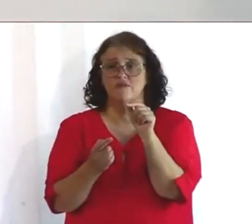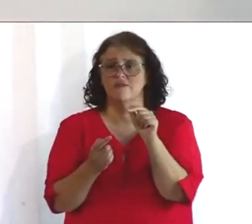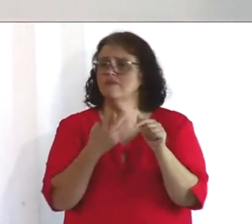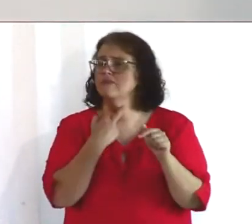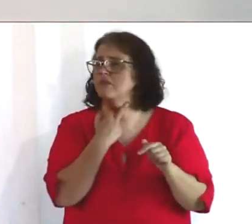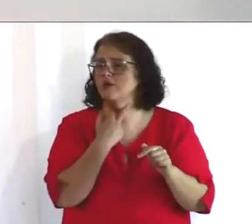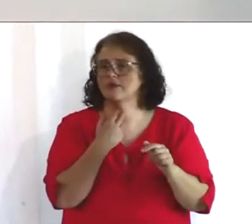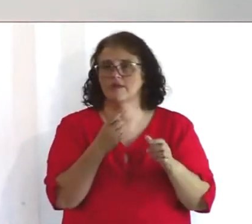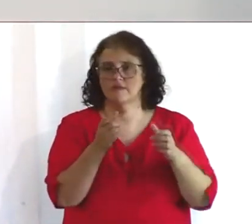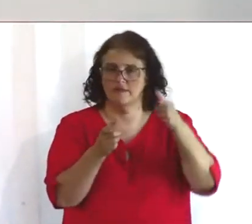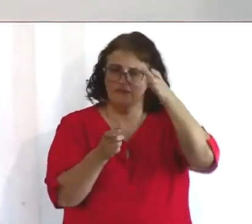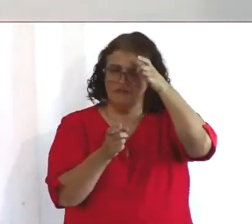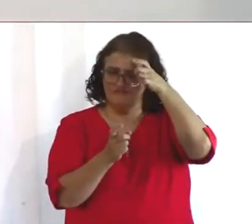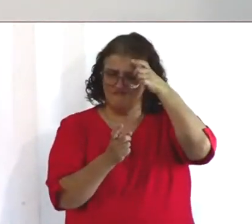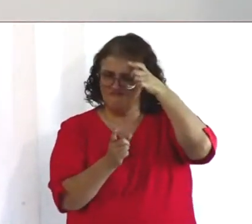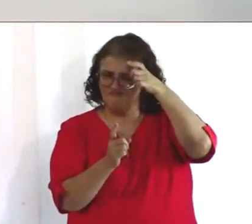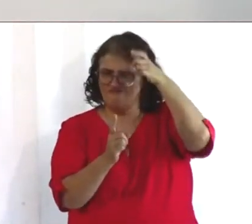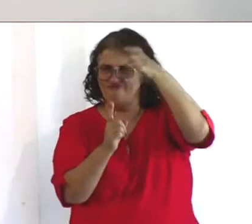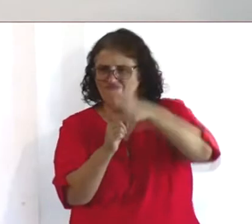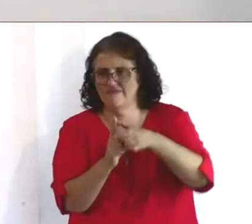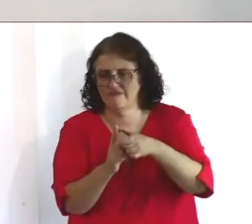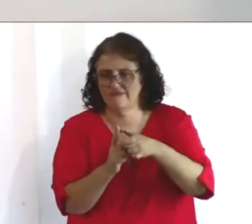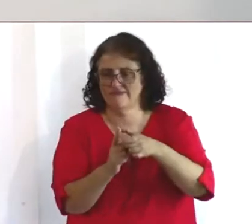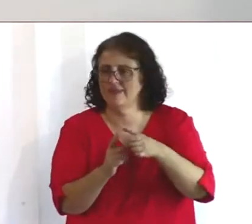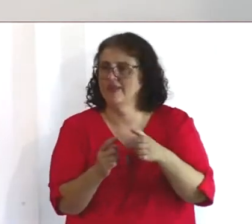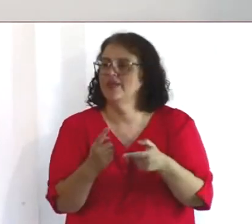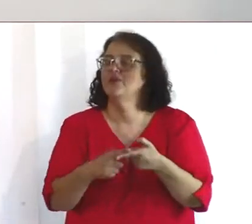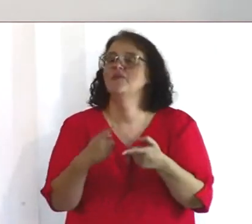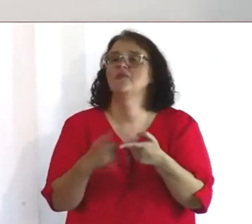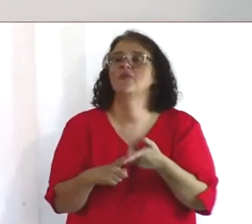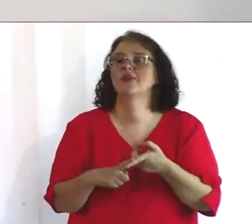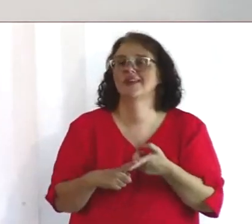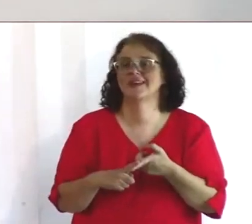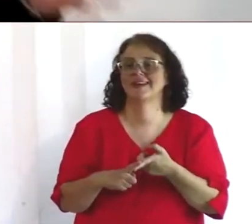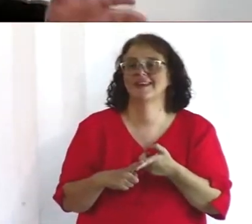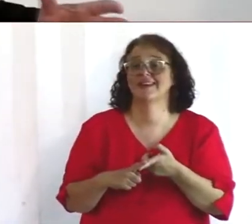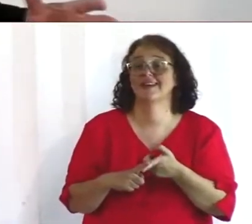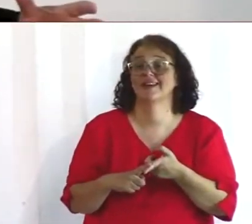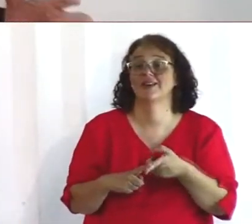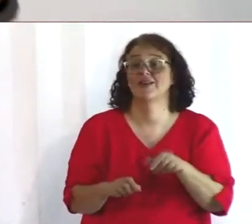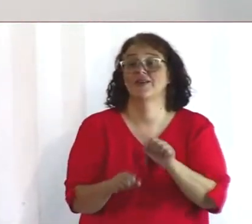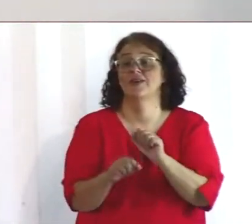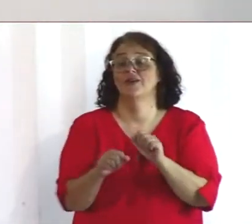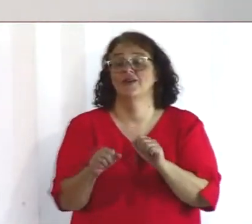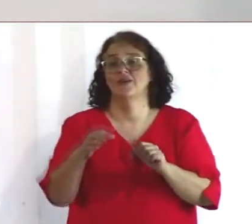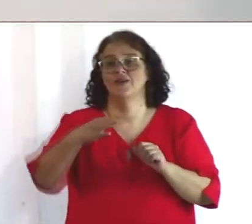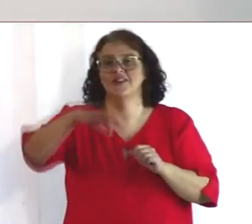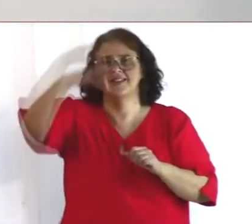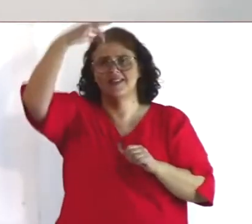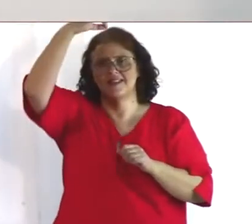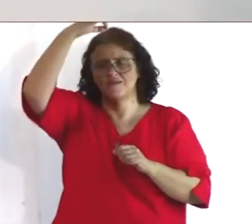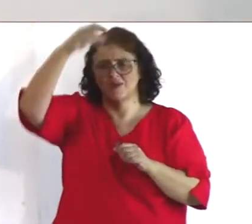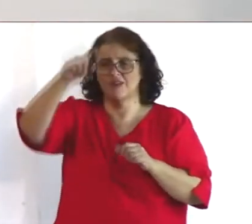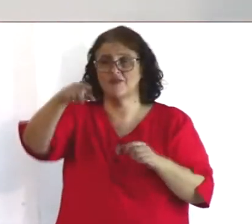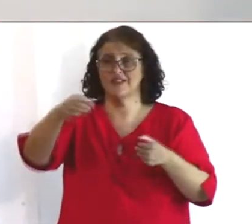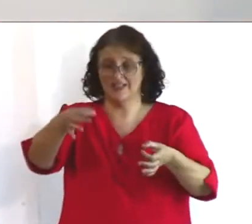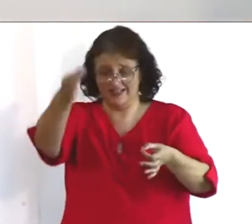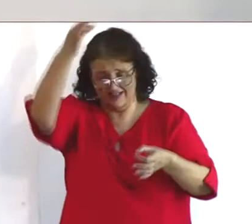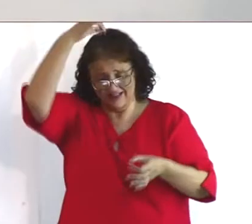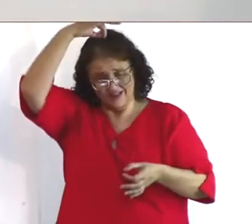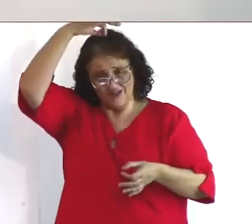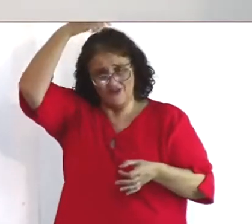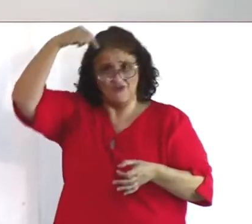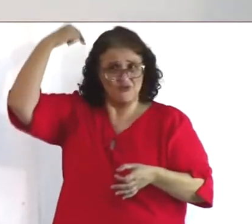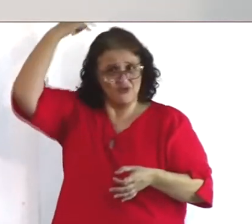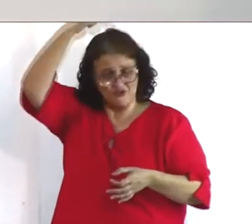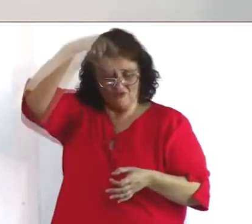Espírito Santo, onde o Espírito Santo de Deus estabelece a sua morada, o seu senhorio, o seu governo,